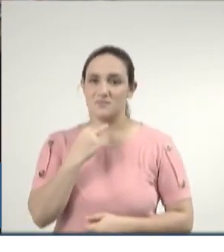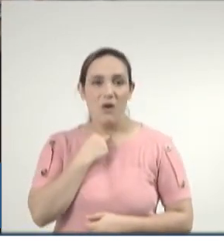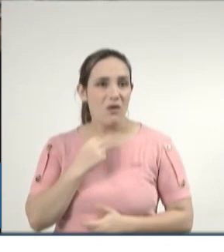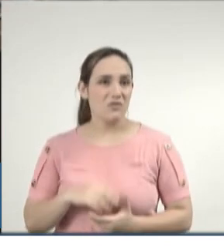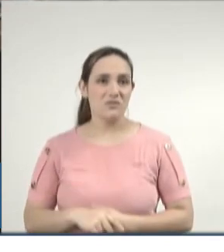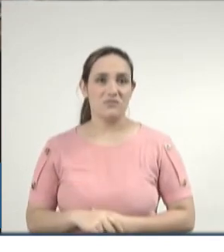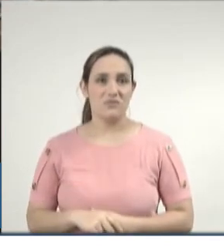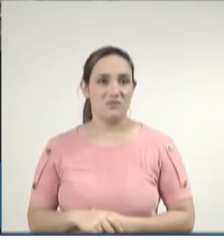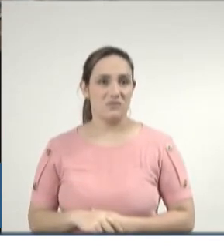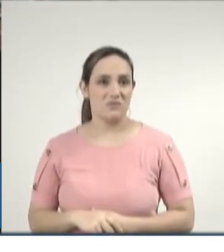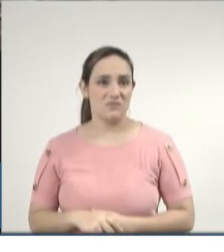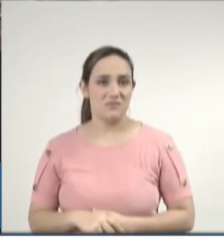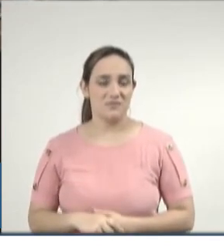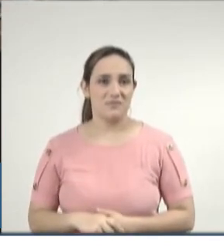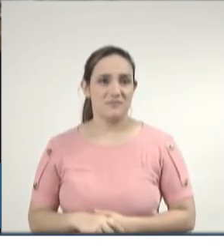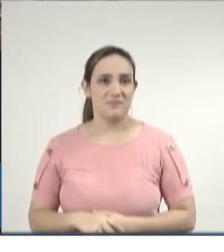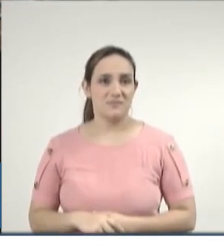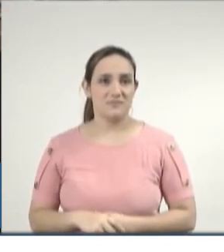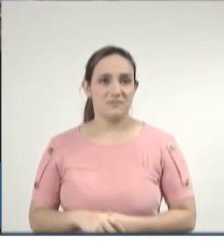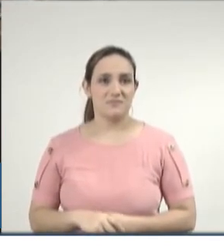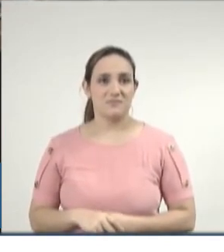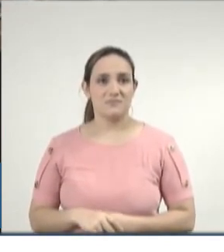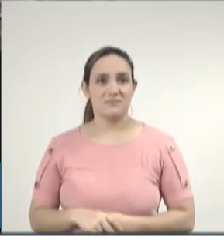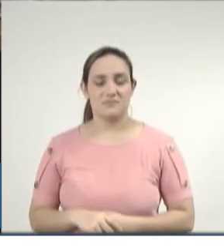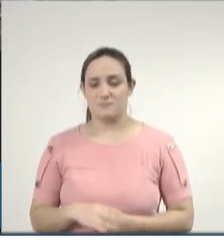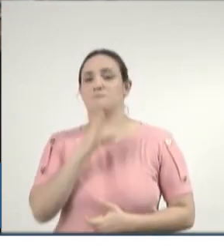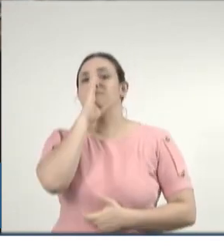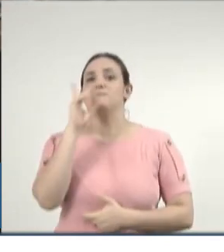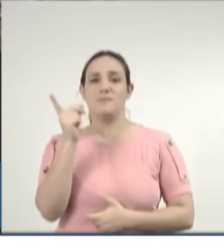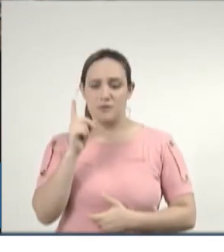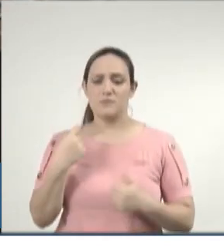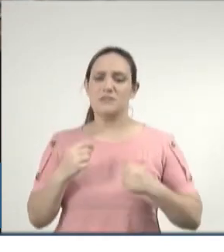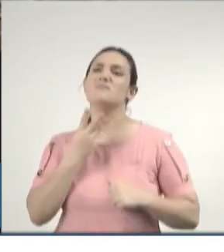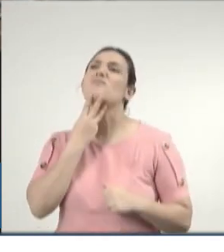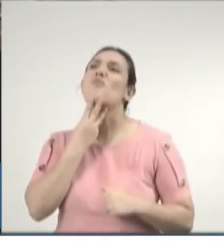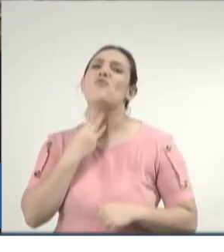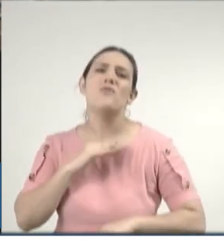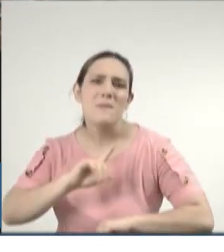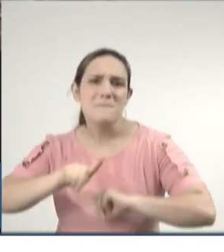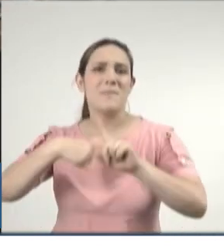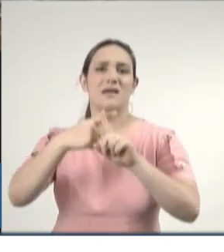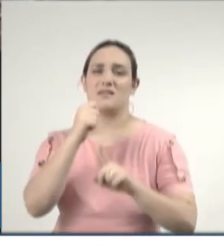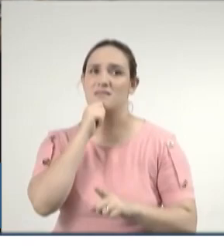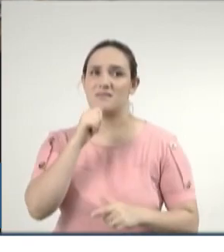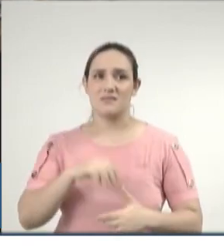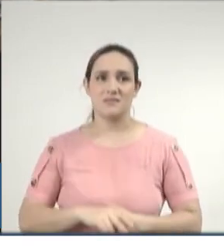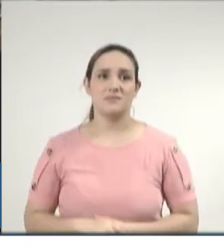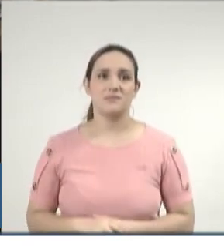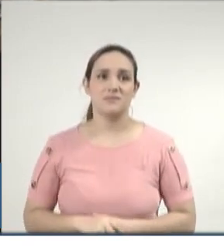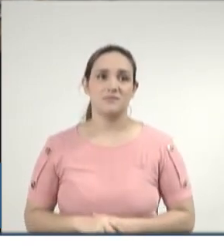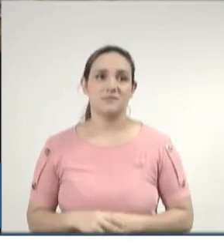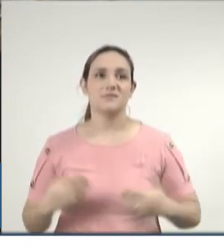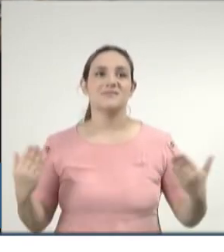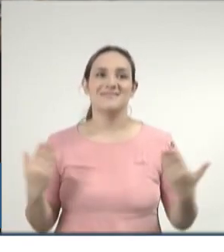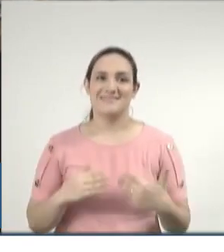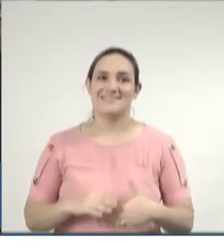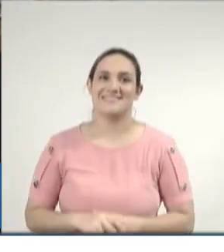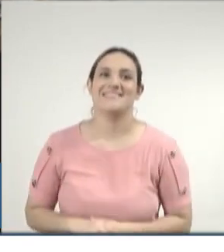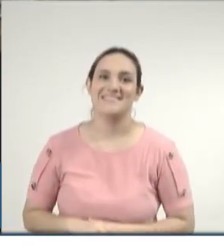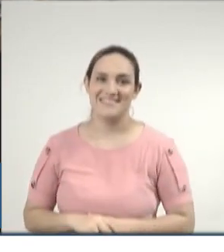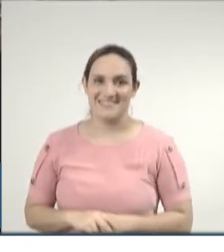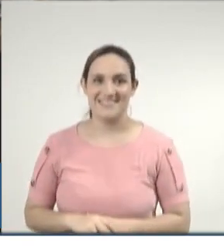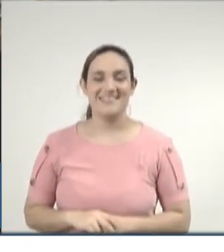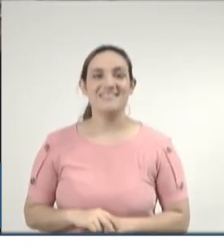disso, nos desmotivar, né? Aí que a gente tem que se motivar mais ainda. Isso tem que ser um desafio para nós mulheres. Exatamente.